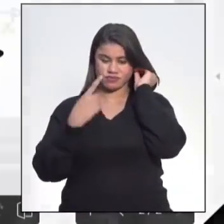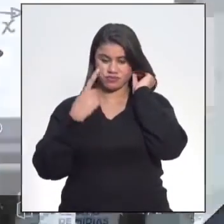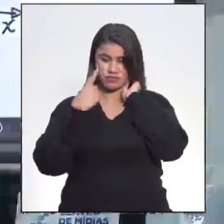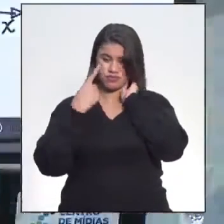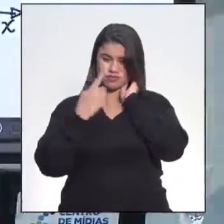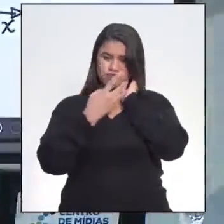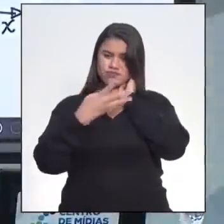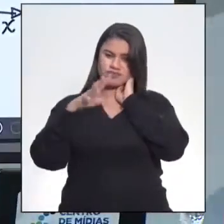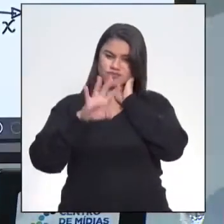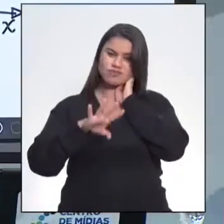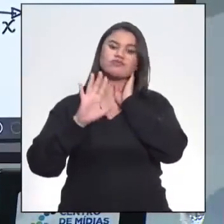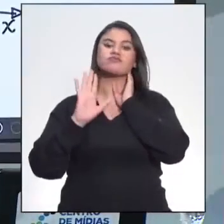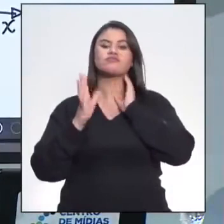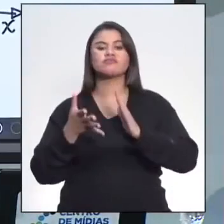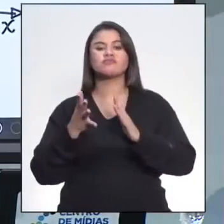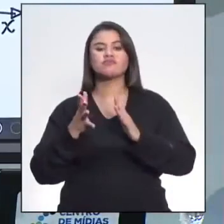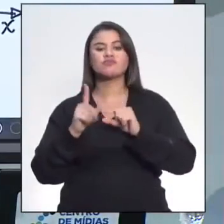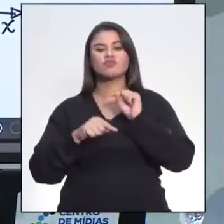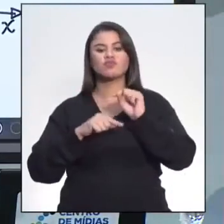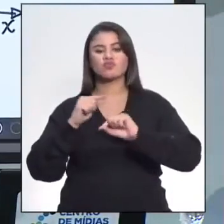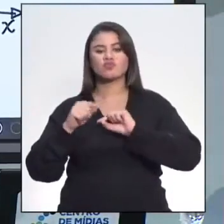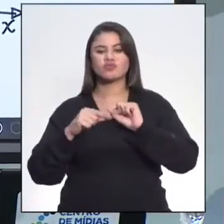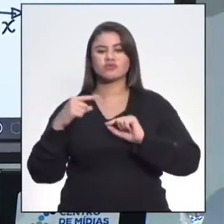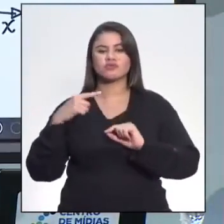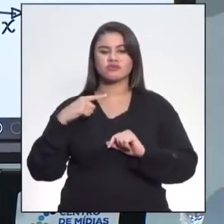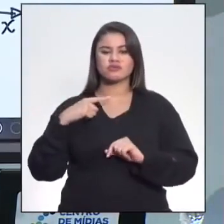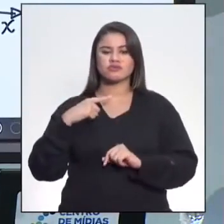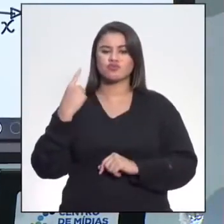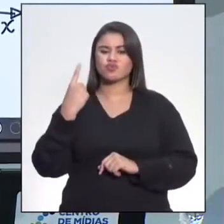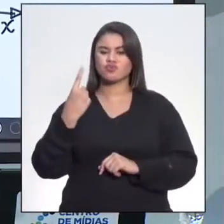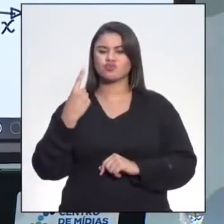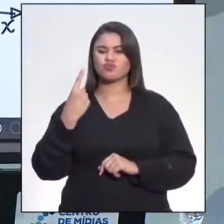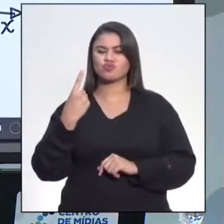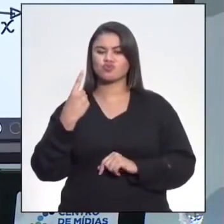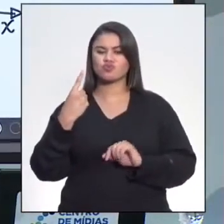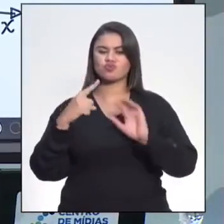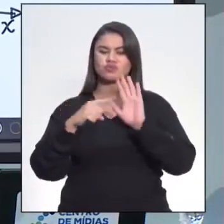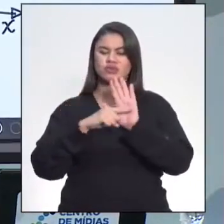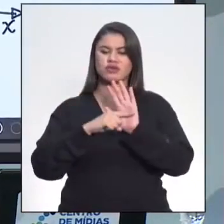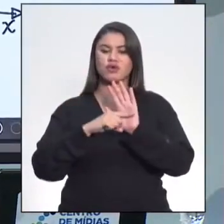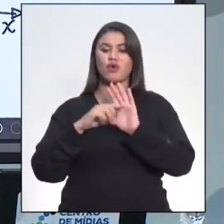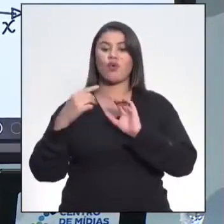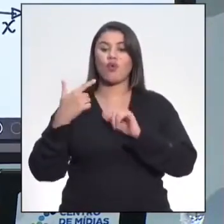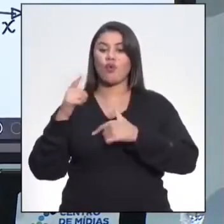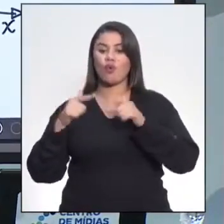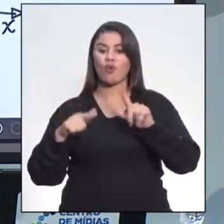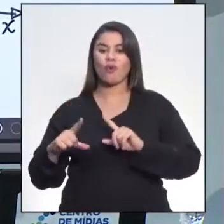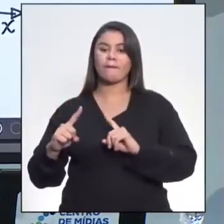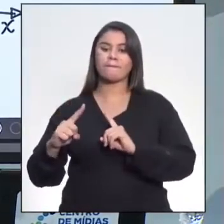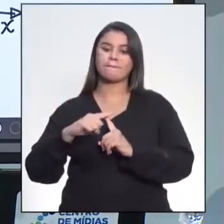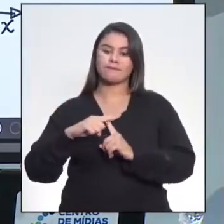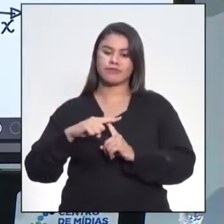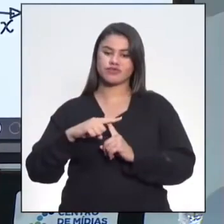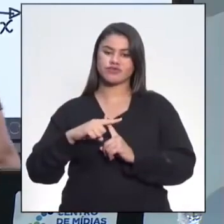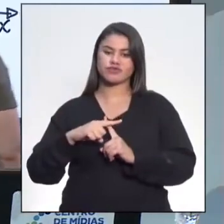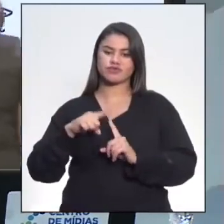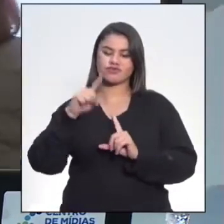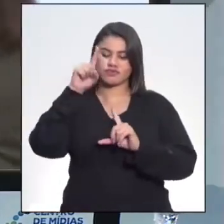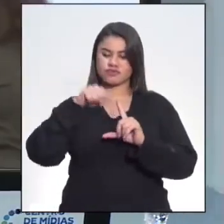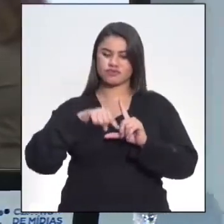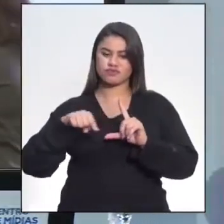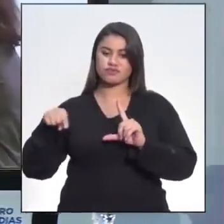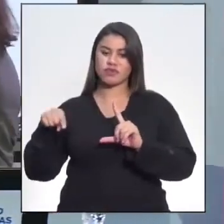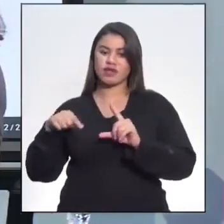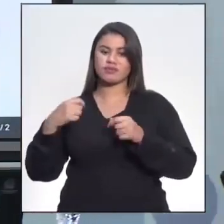valores de x positivo e valores de y, a gente tem um negativo só, o resto é tudo positivo. Então, se você observar, quando eu fui construir o gráfico,